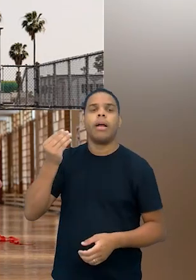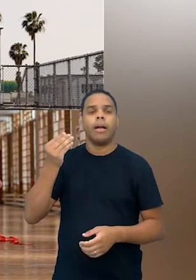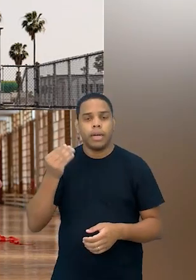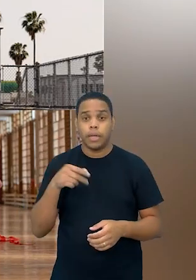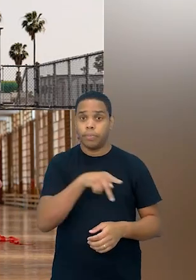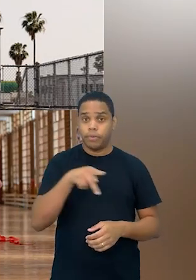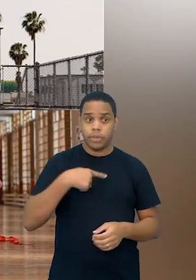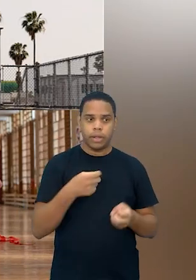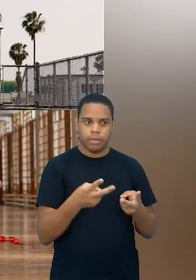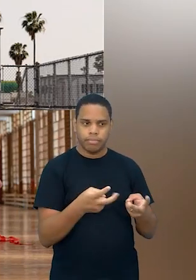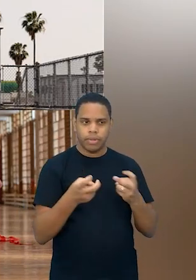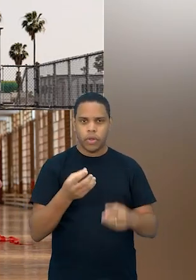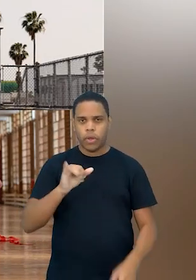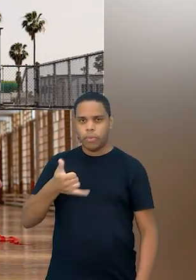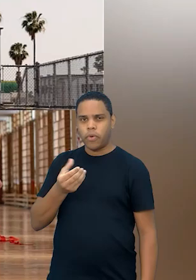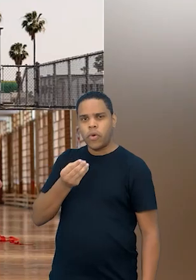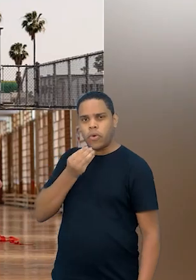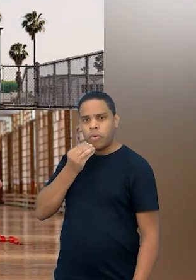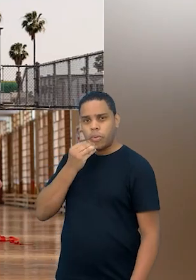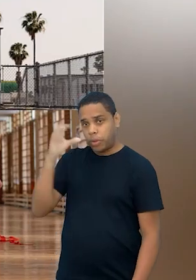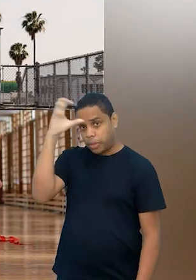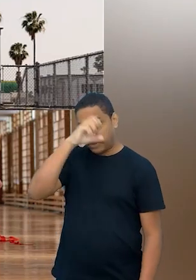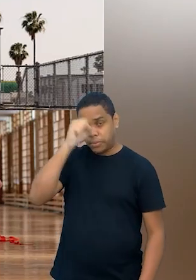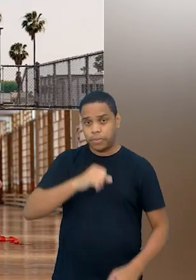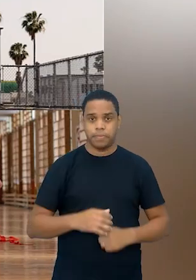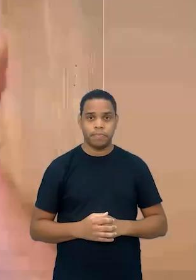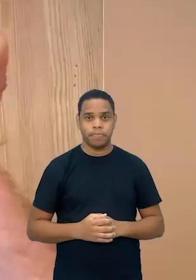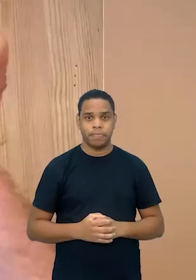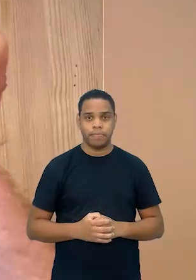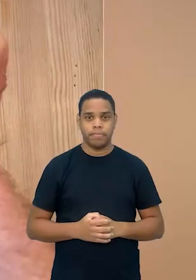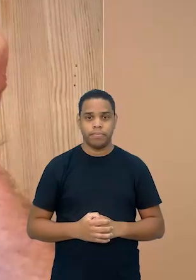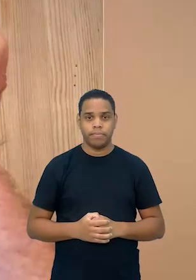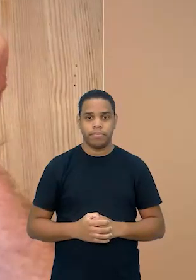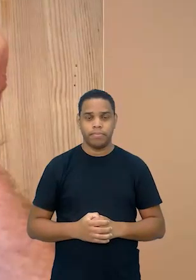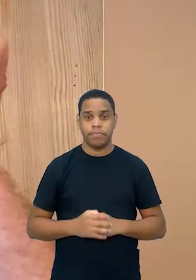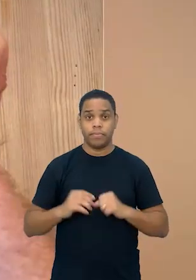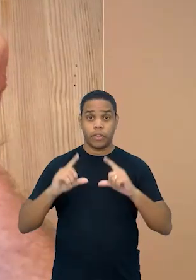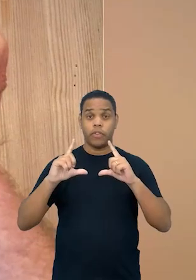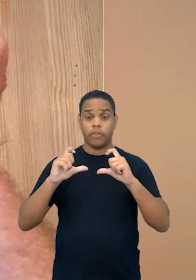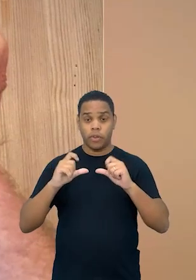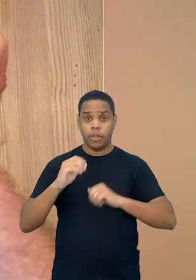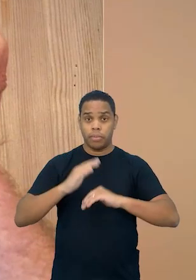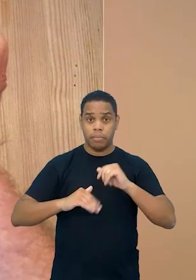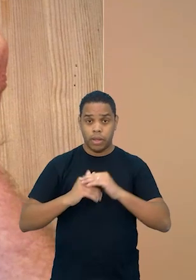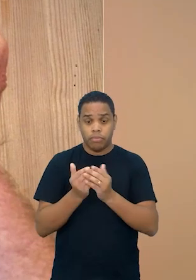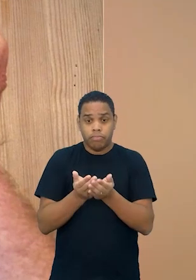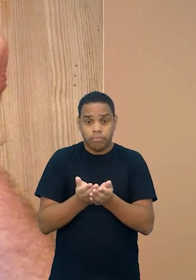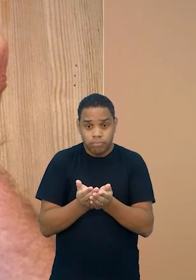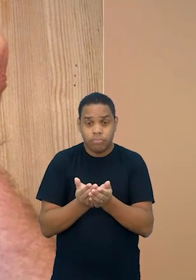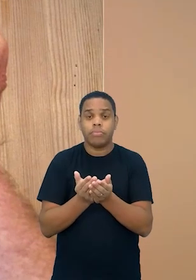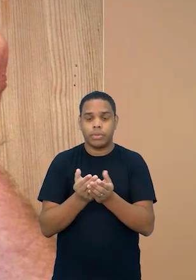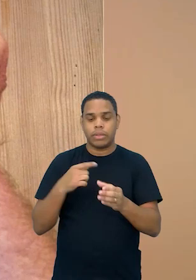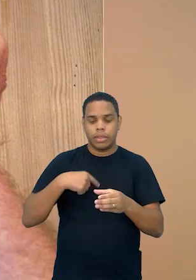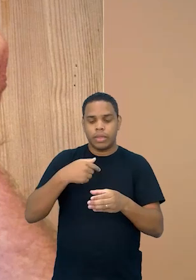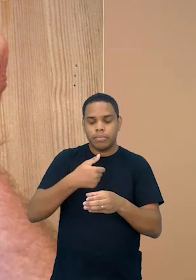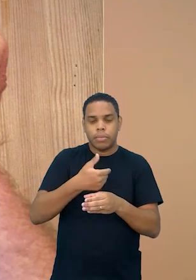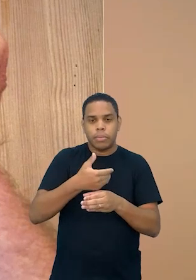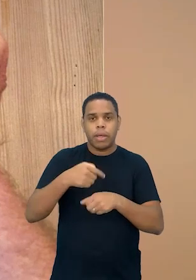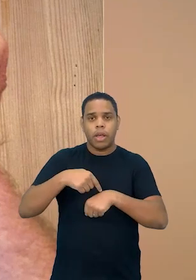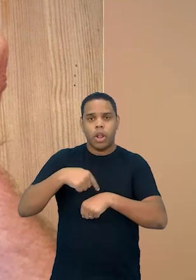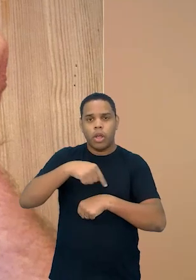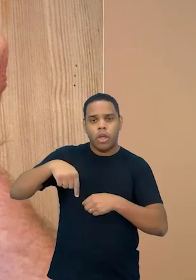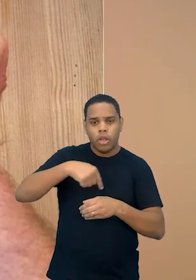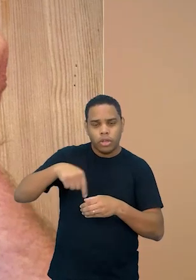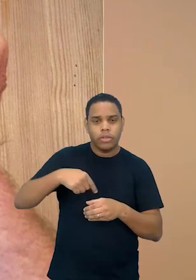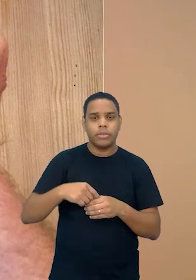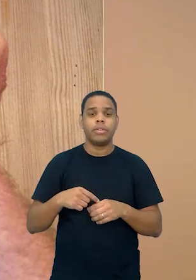professora percebeu a oportunidade de aprendizado. Fotografia de mãos unidas e imagem de um relógio em